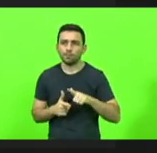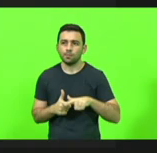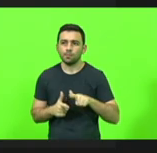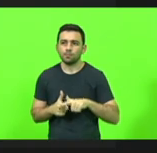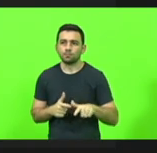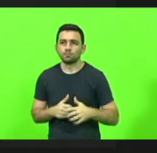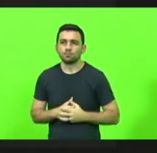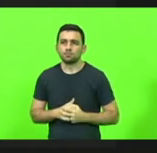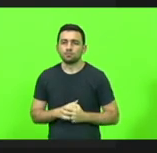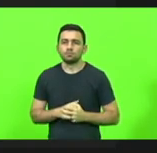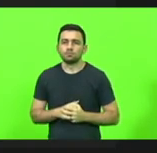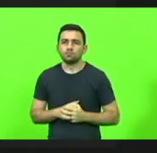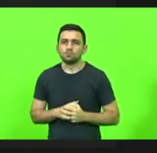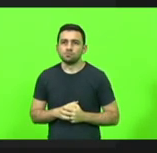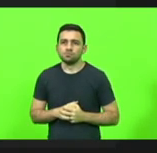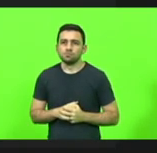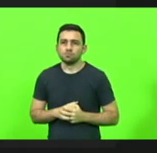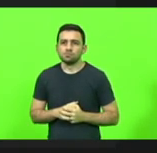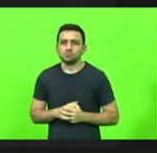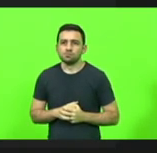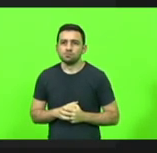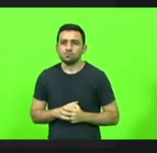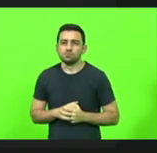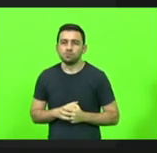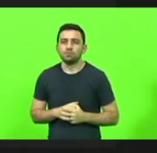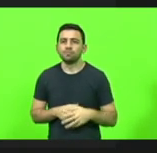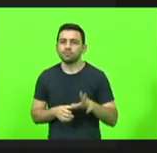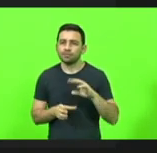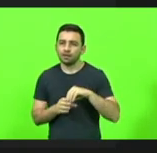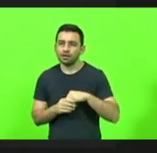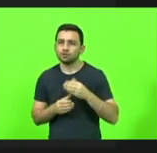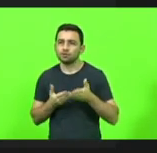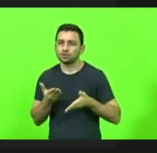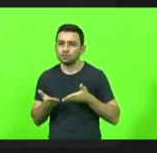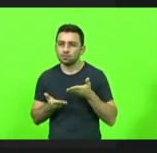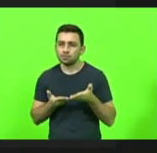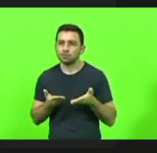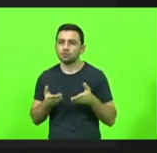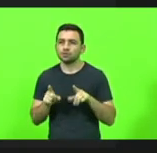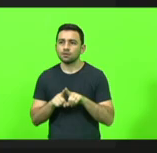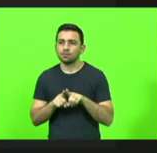Mas também dentro do atendimento às...